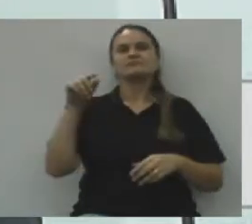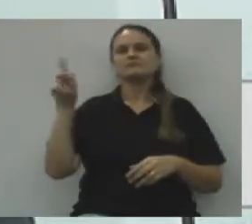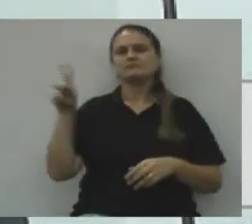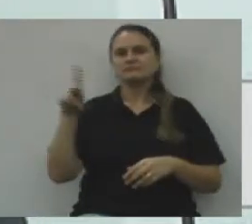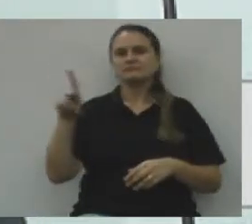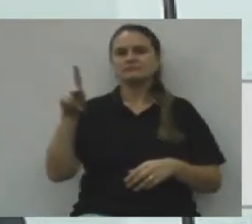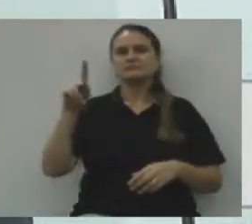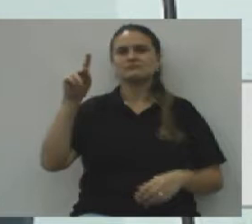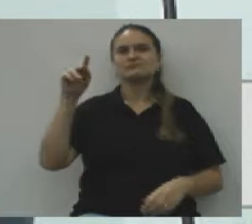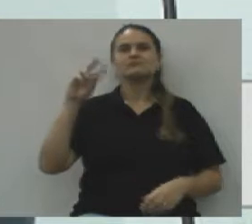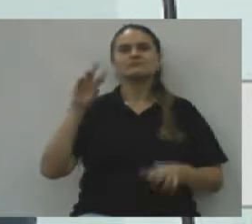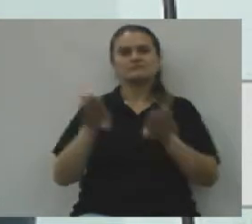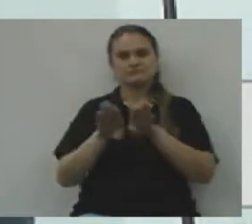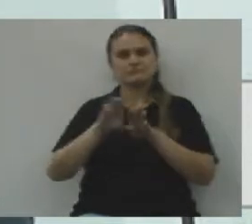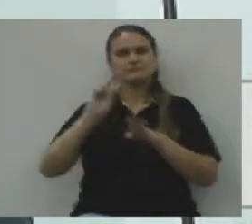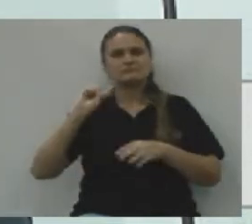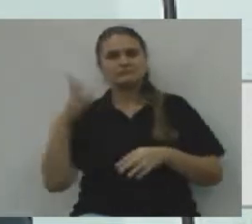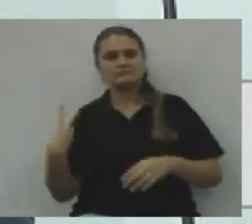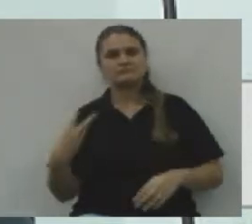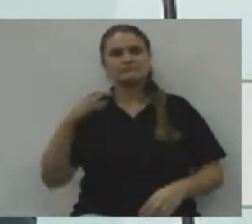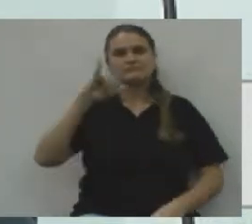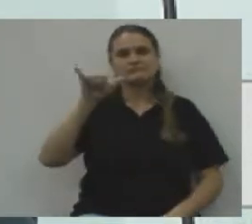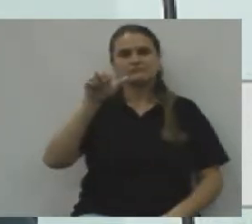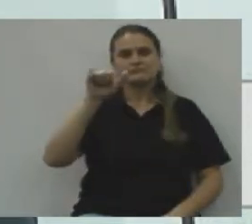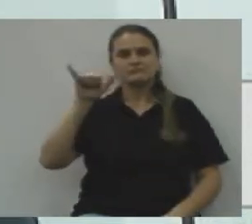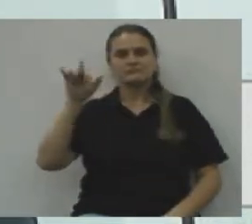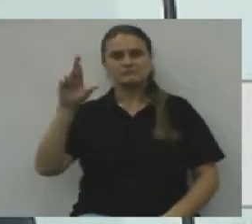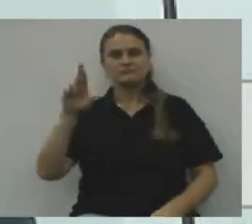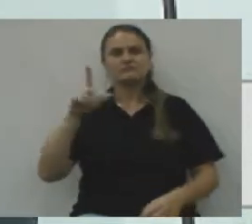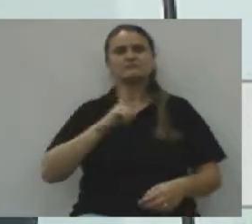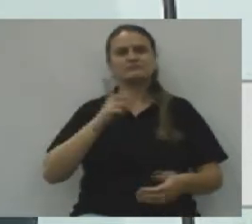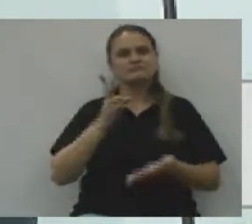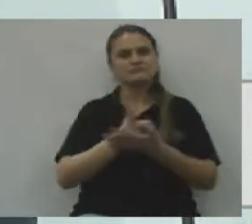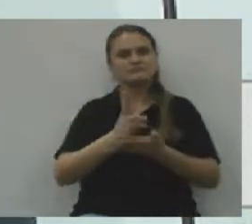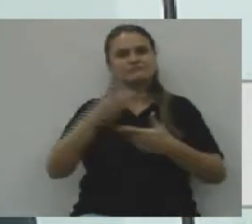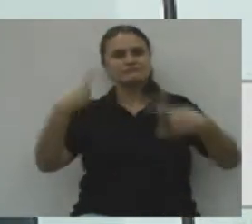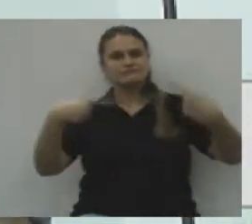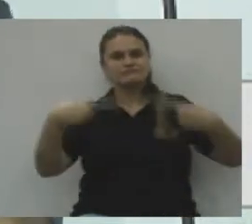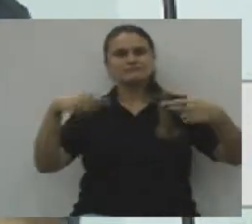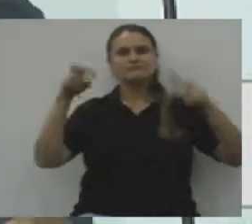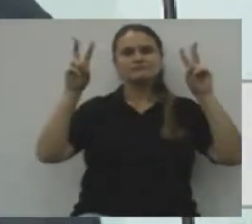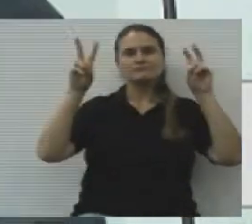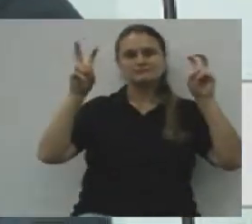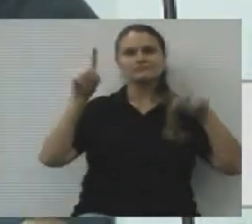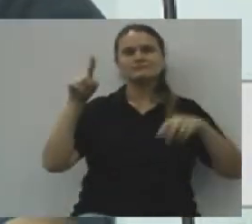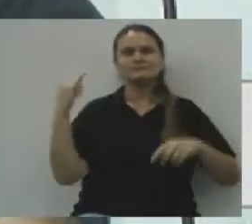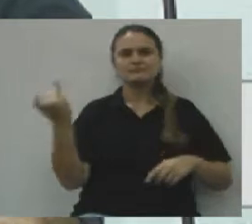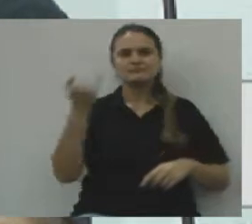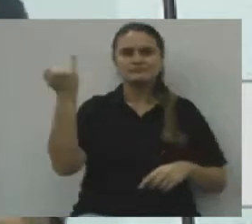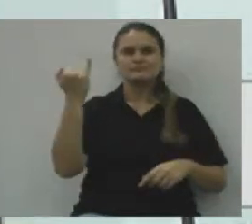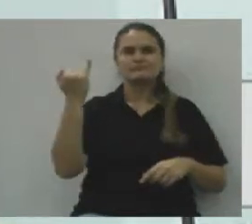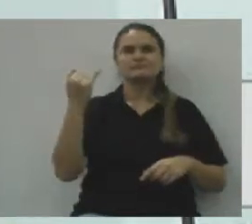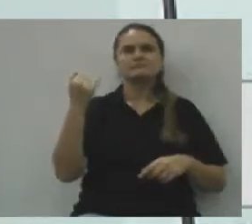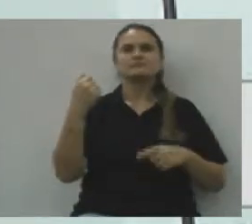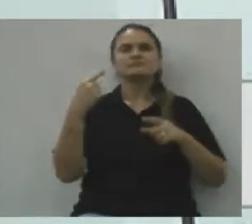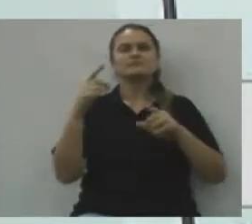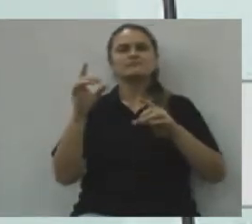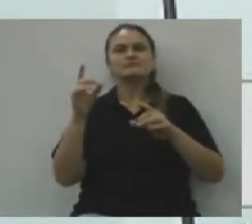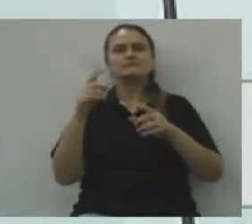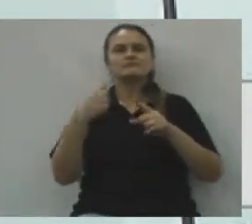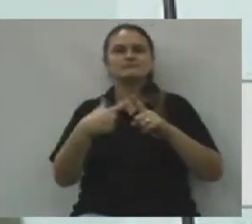professor e vereador, né, Jair Brunhago, que debate um tema tão caro e importante para nós quanto é a evasão